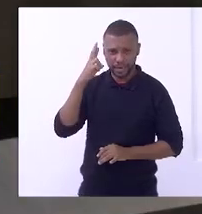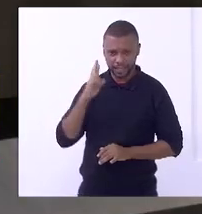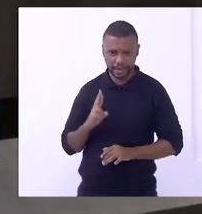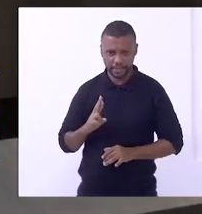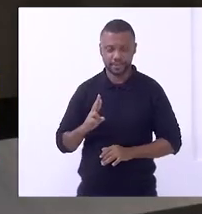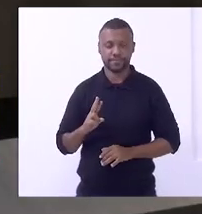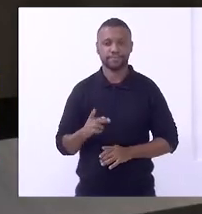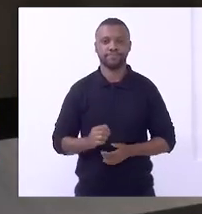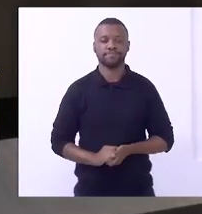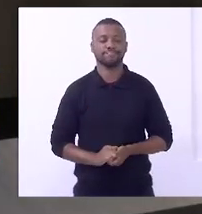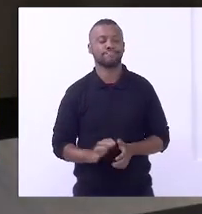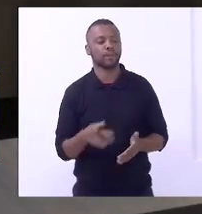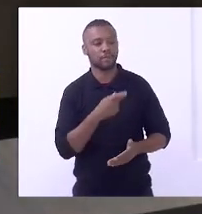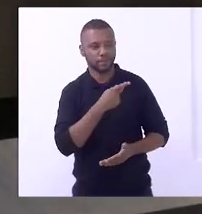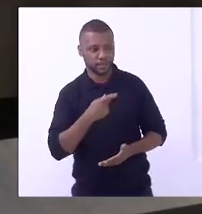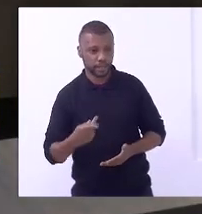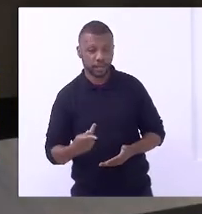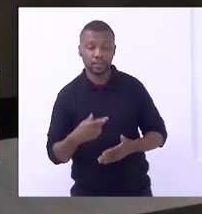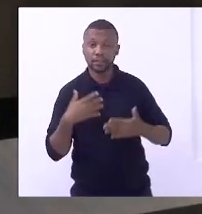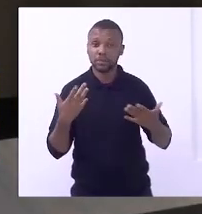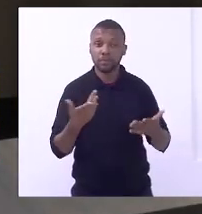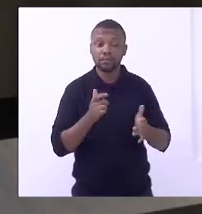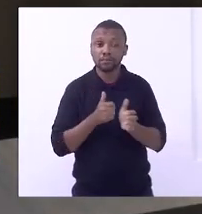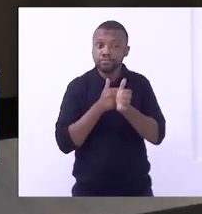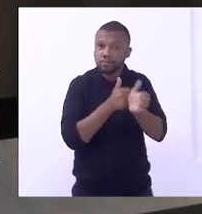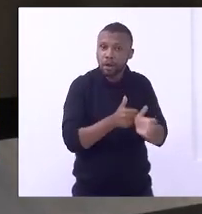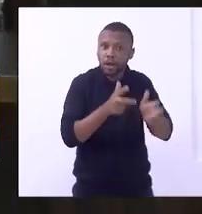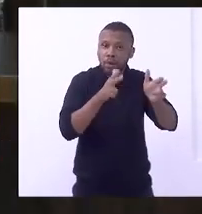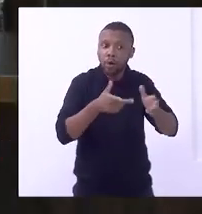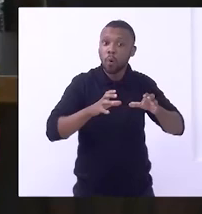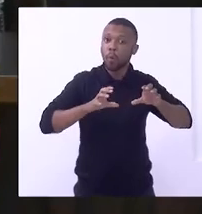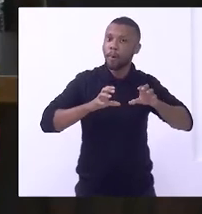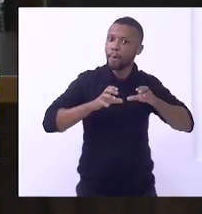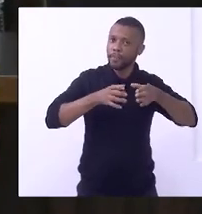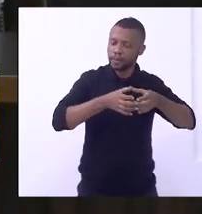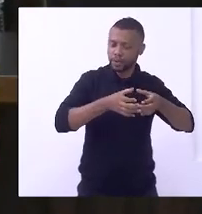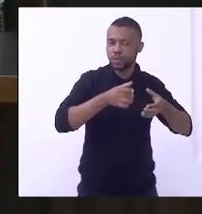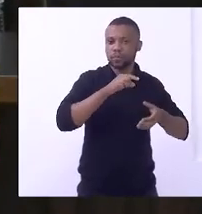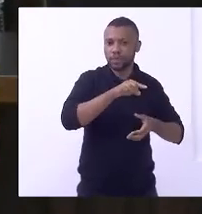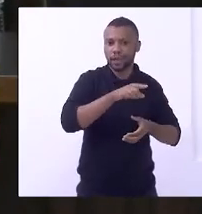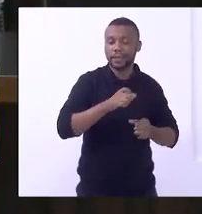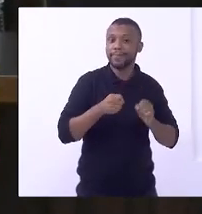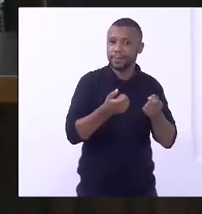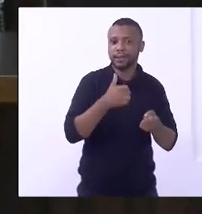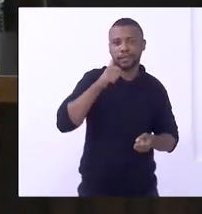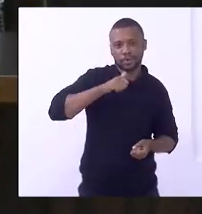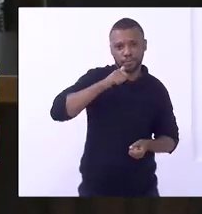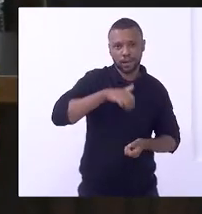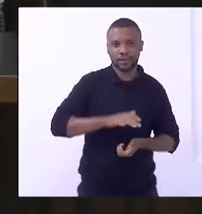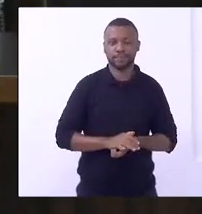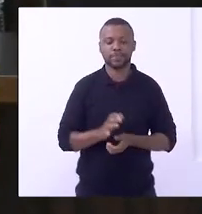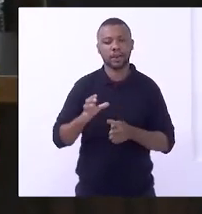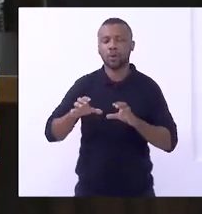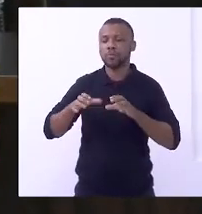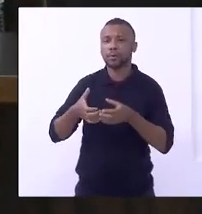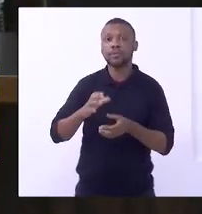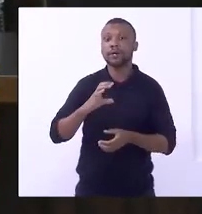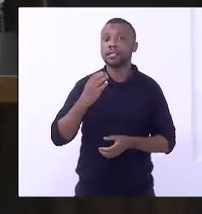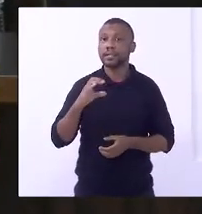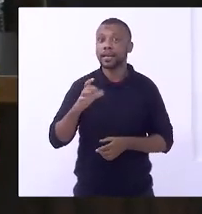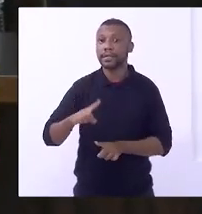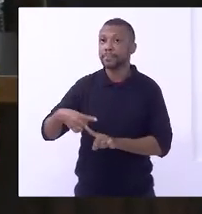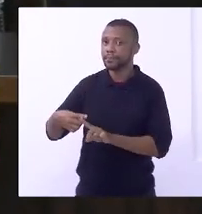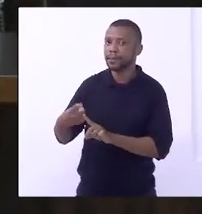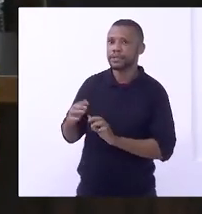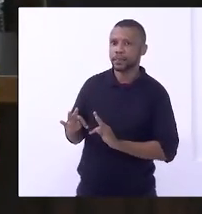Senhora presidenta, acompanho o parecer da Comissão de Defesa das Mulheres. Pela Comissão de Ciência e Tecnologia, deputado Valdeque Carneiro.